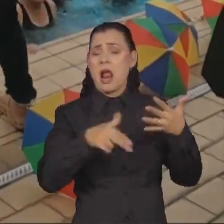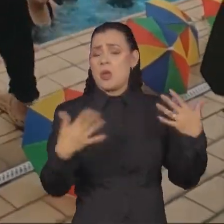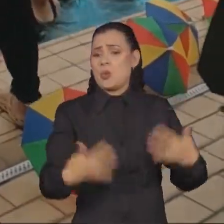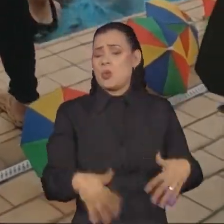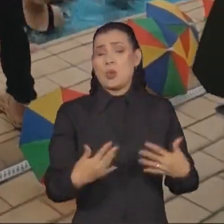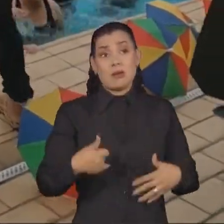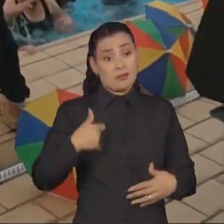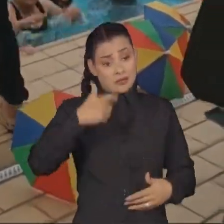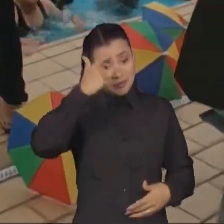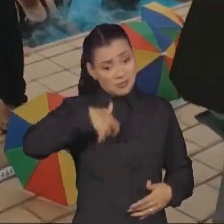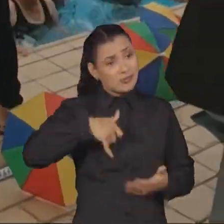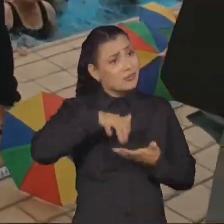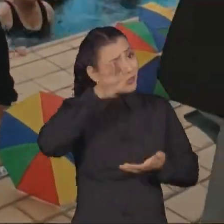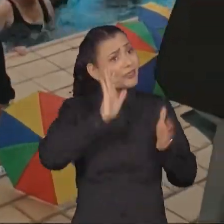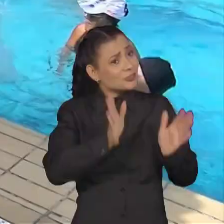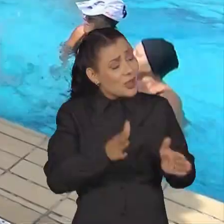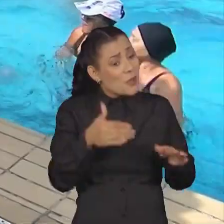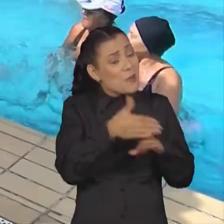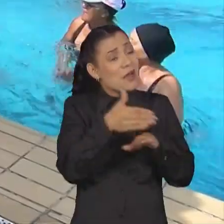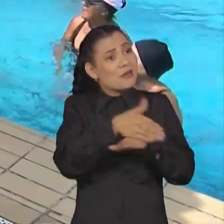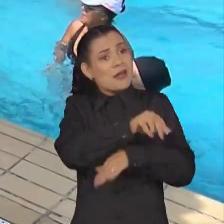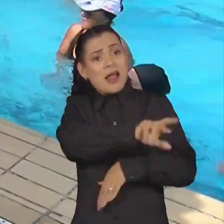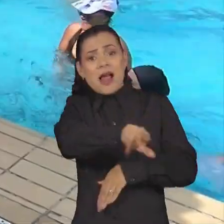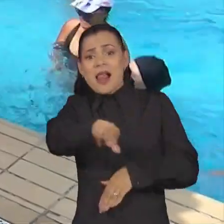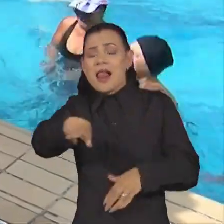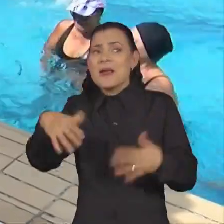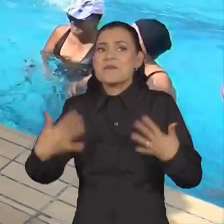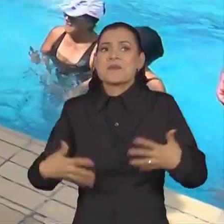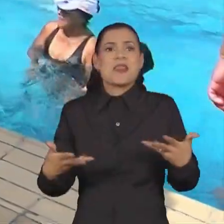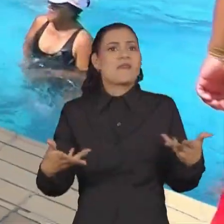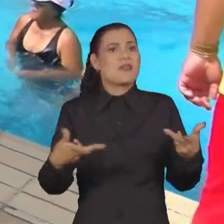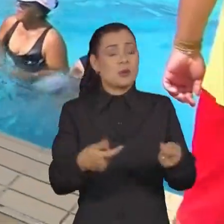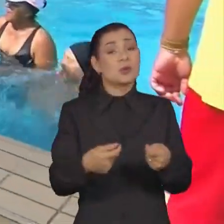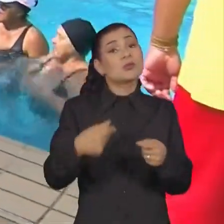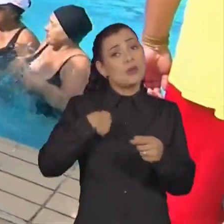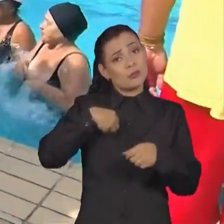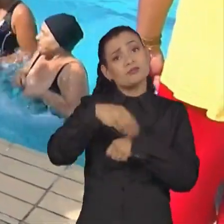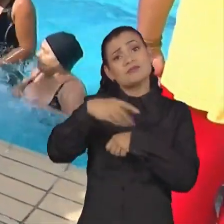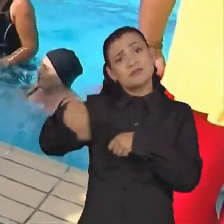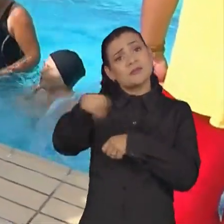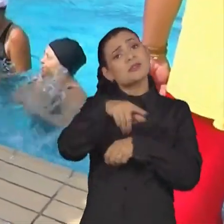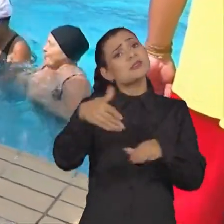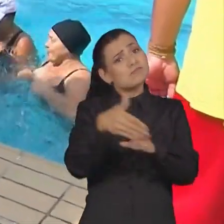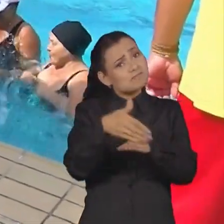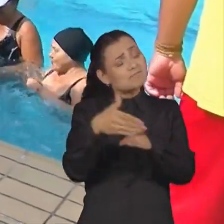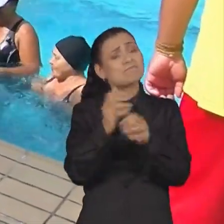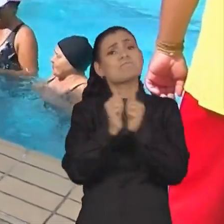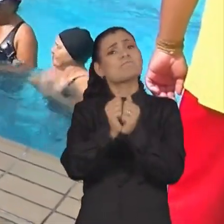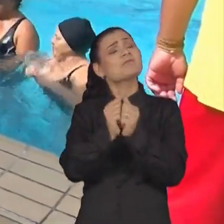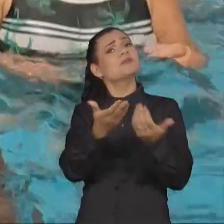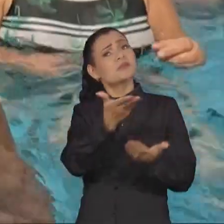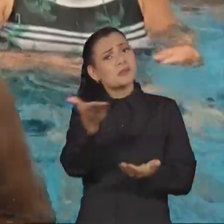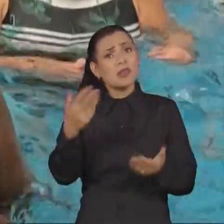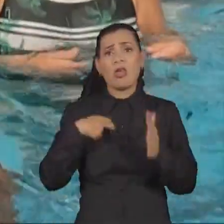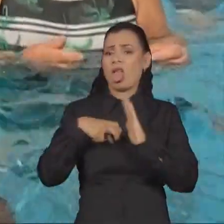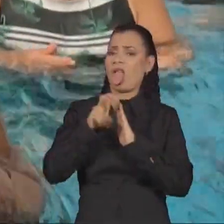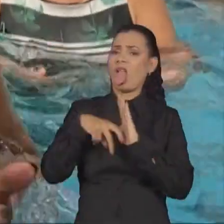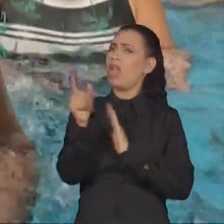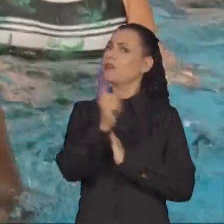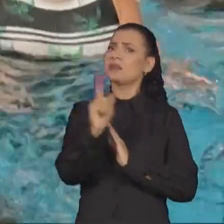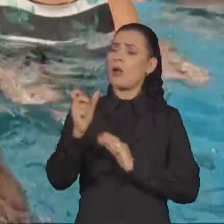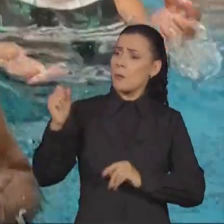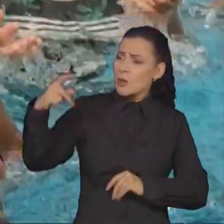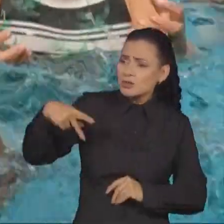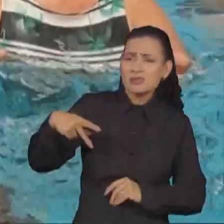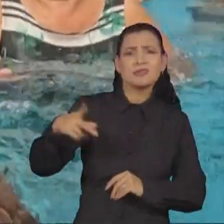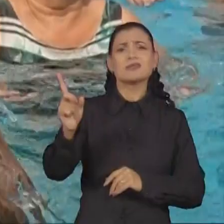Nessa minha idade, eu participando dessas atividades maravilhosas. Eu recomendo a todos que fiquem em casa, são